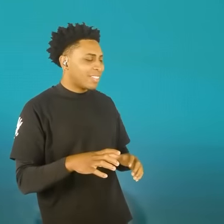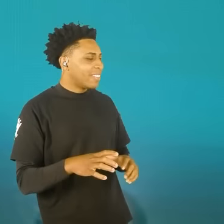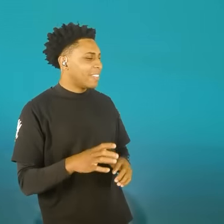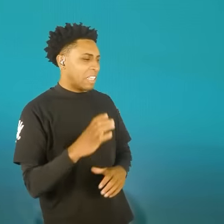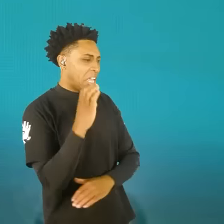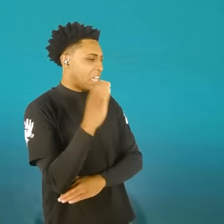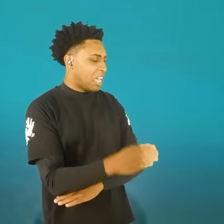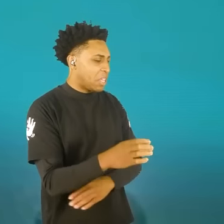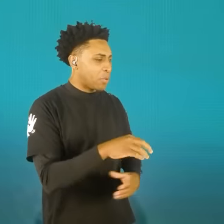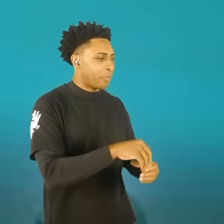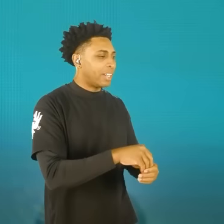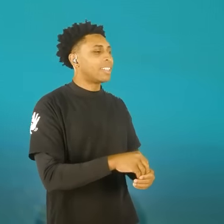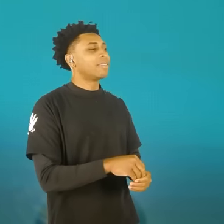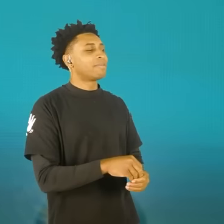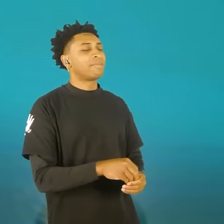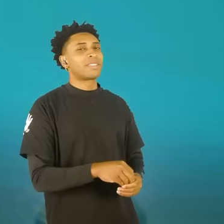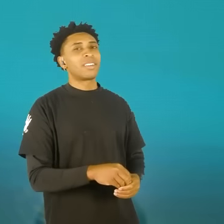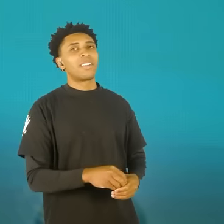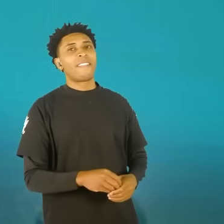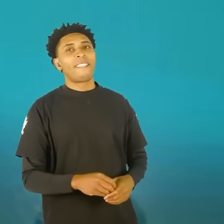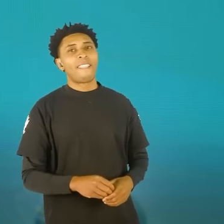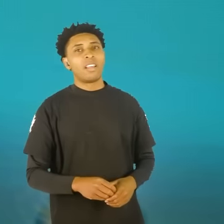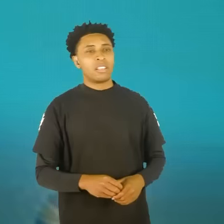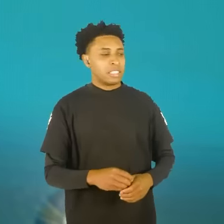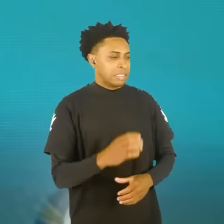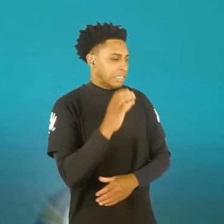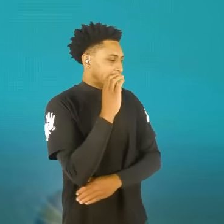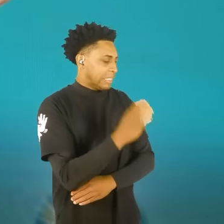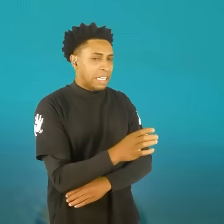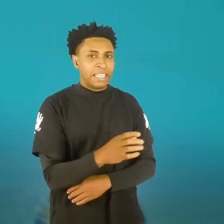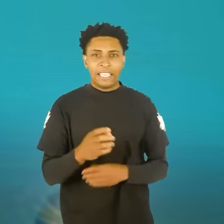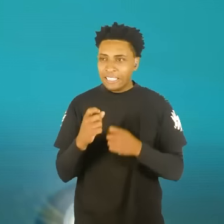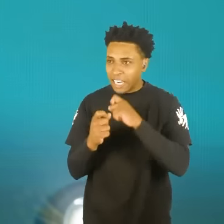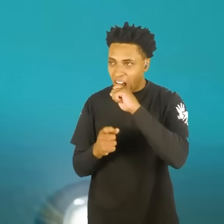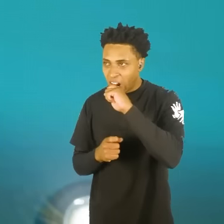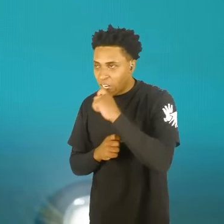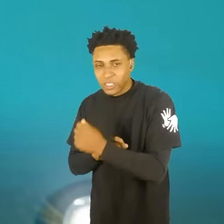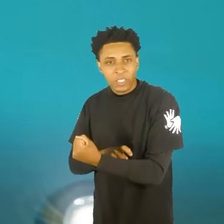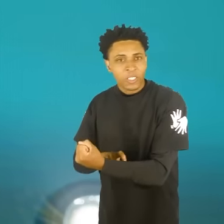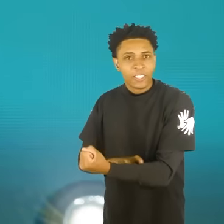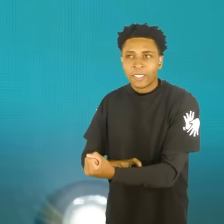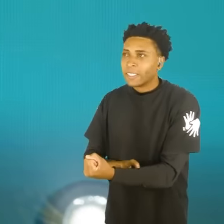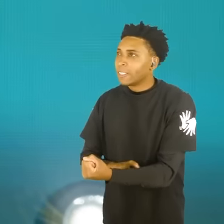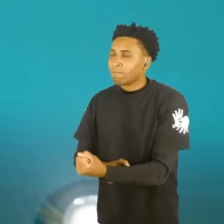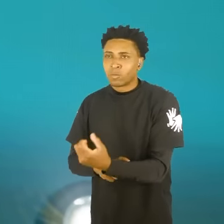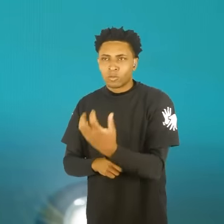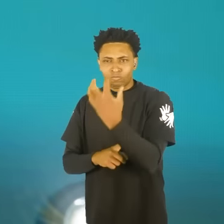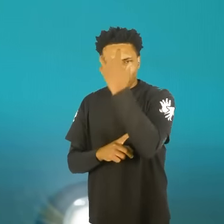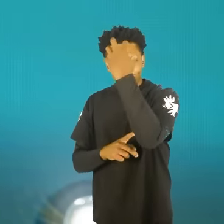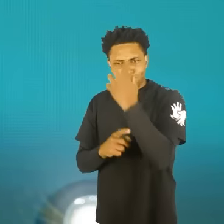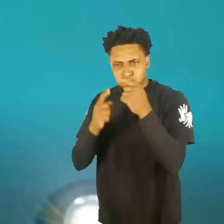que vão ser aceitas sempre, e não são, não é assim. E Caim fica pistola da vida, fica nervoso, a cara dele